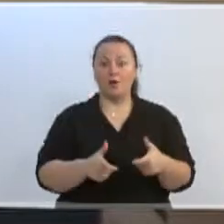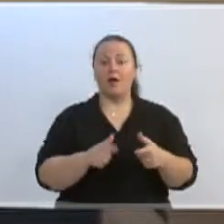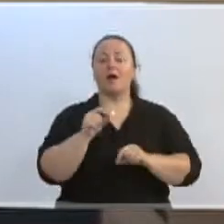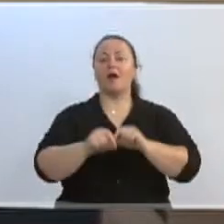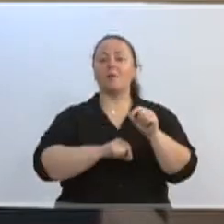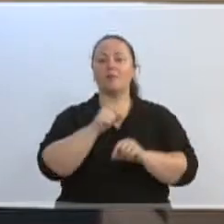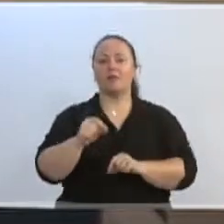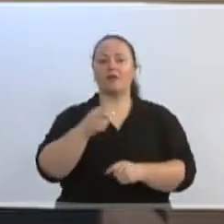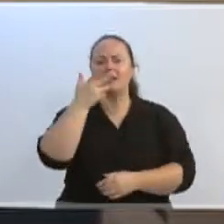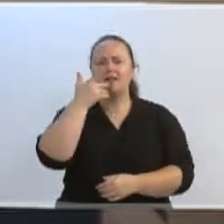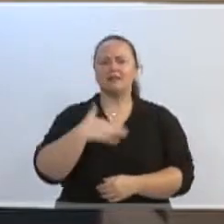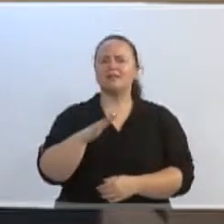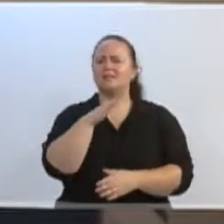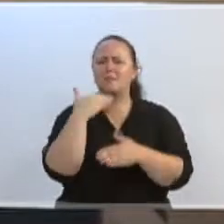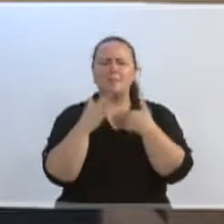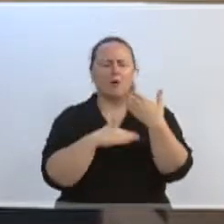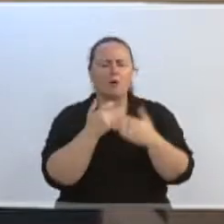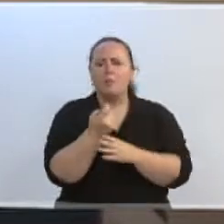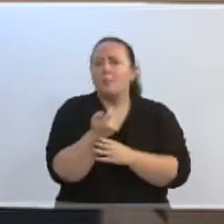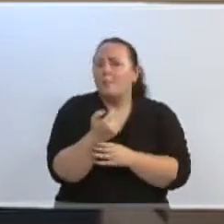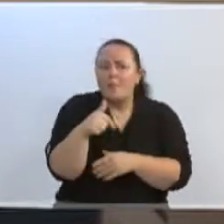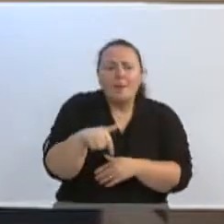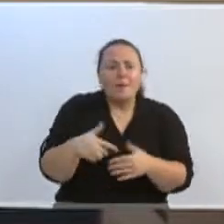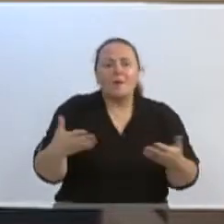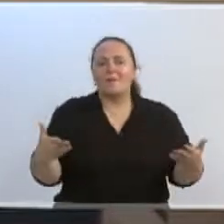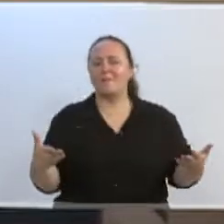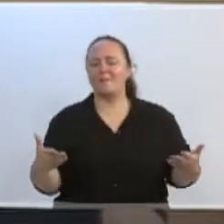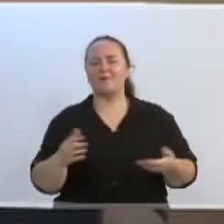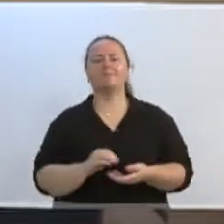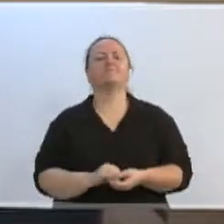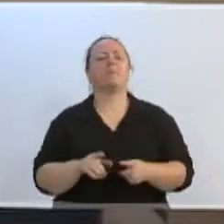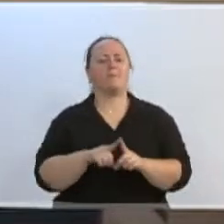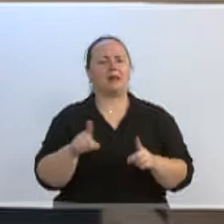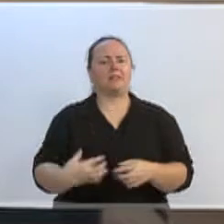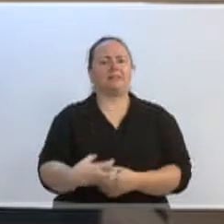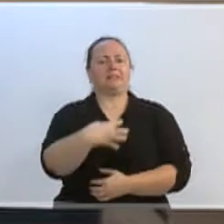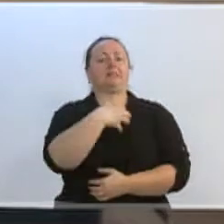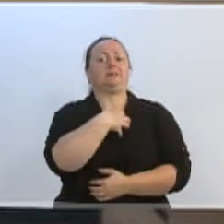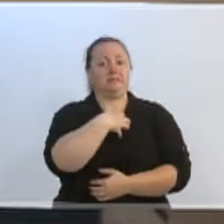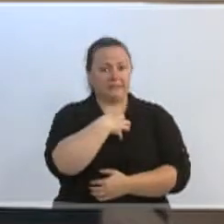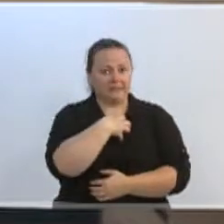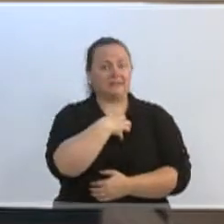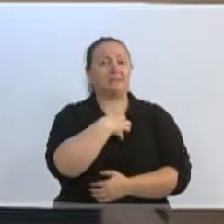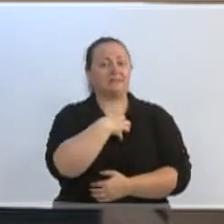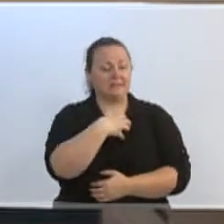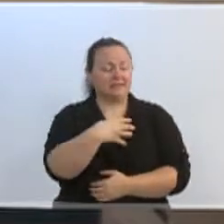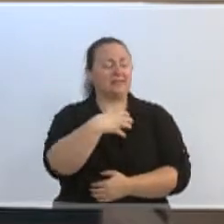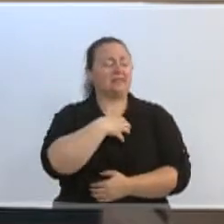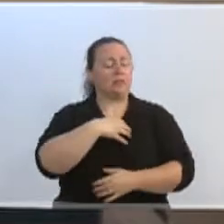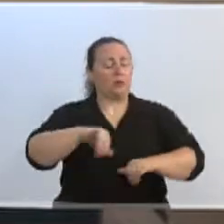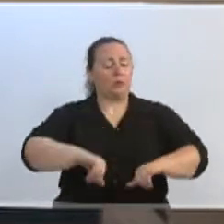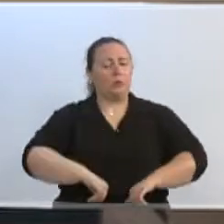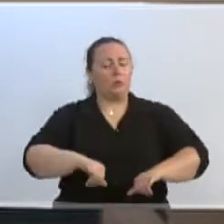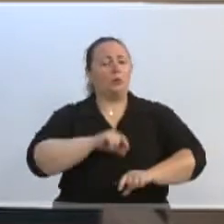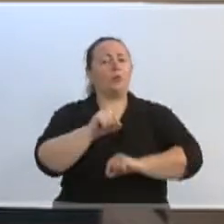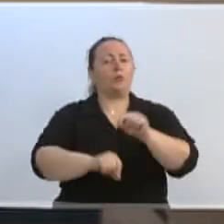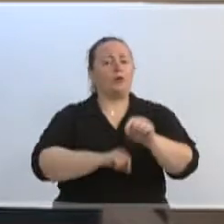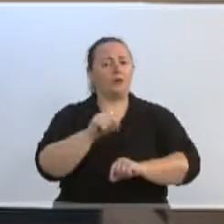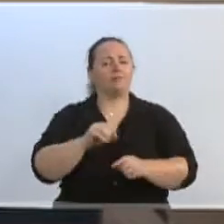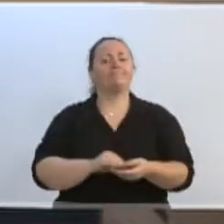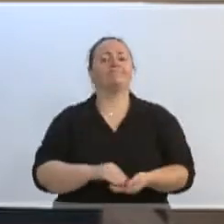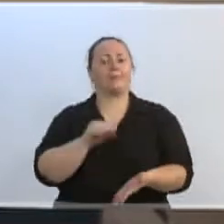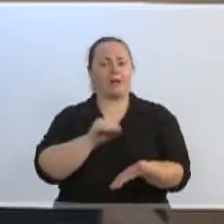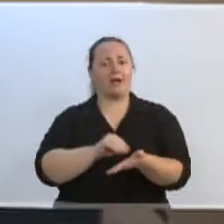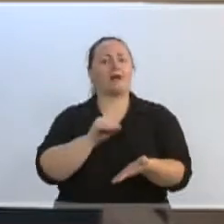infantil seja blumenau é destaque agora nós sentimos sim na pele vereador ito a deficiência da saúde pública